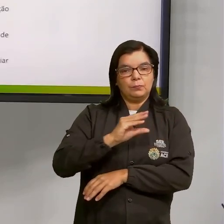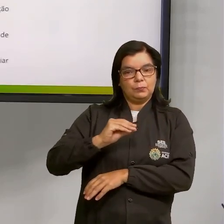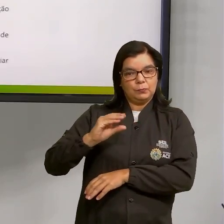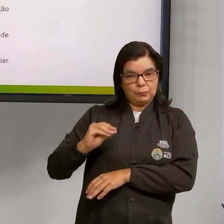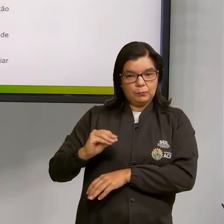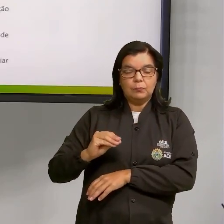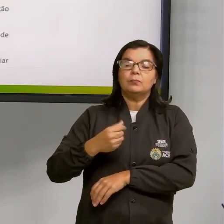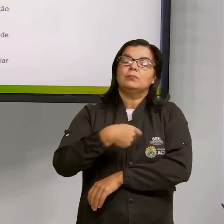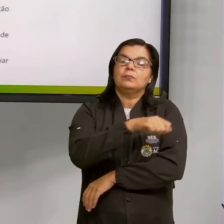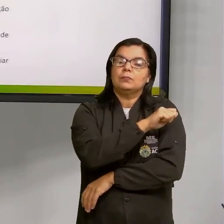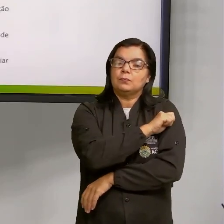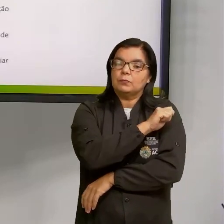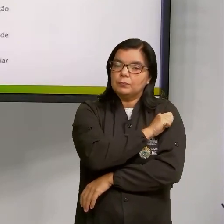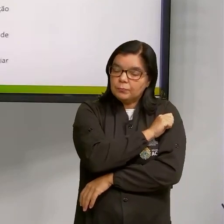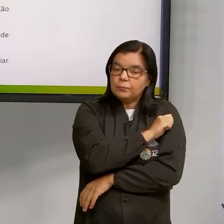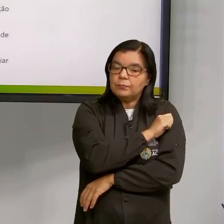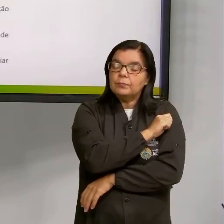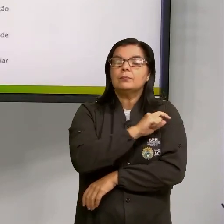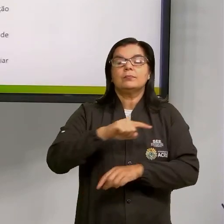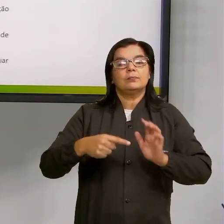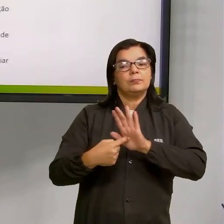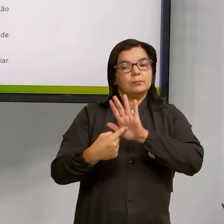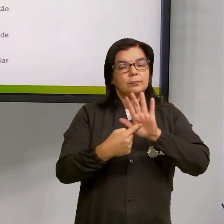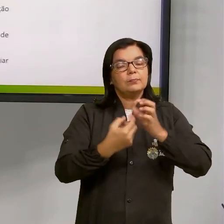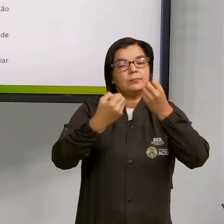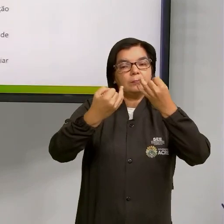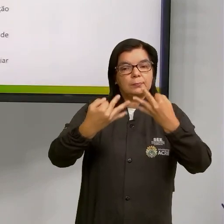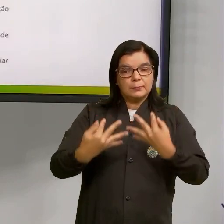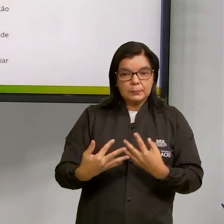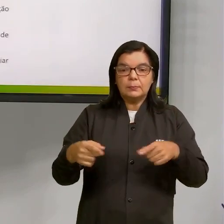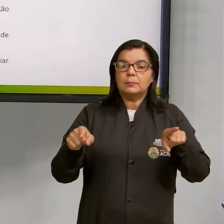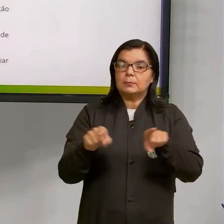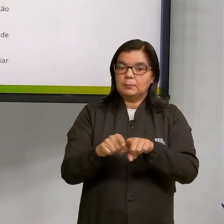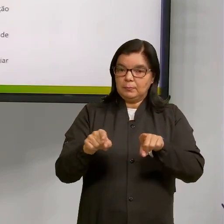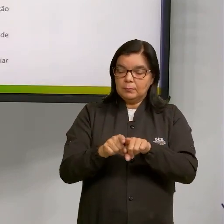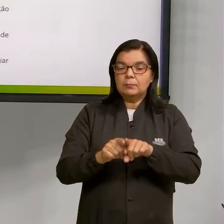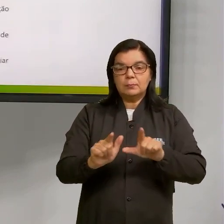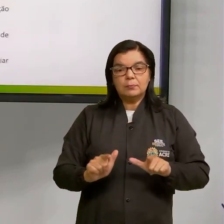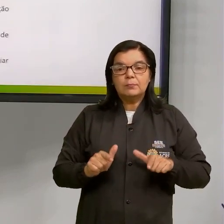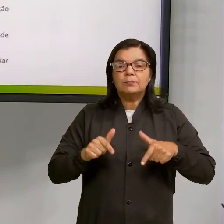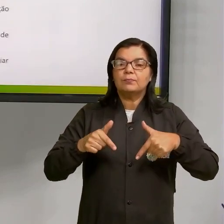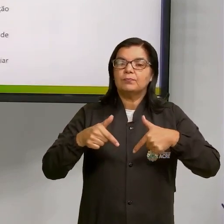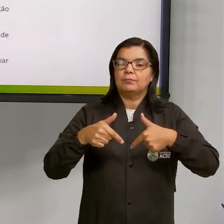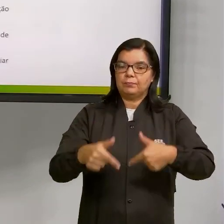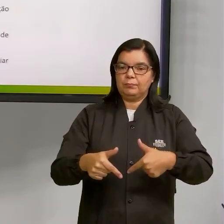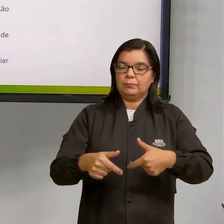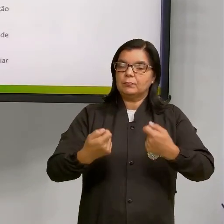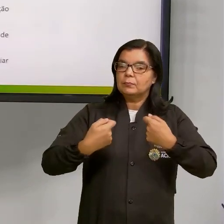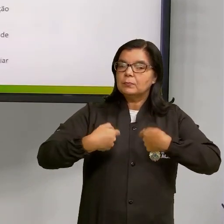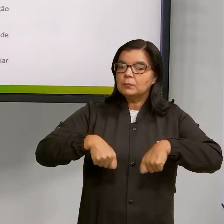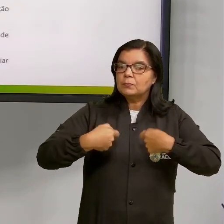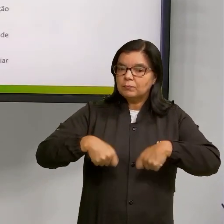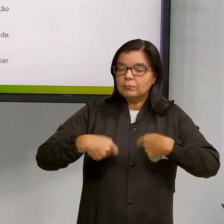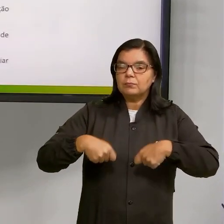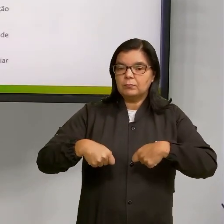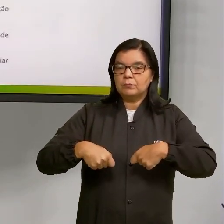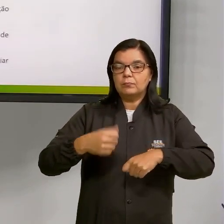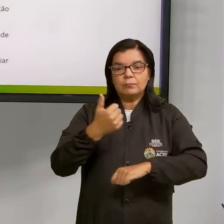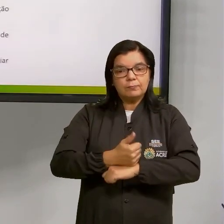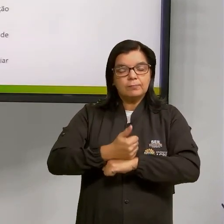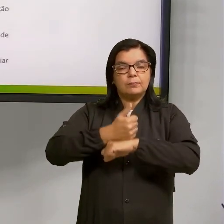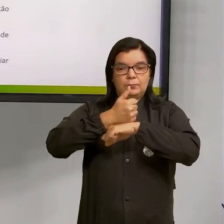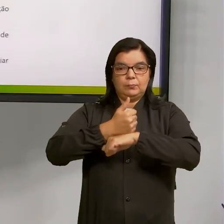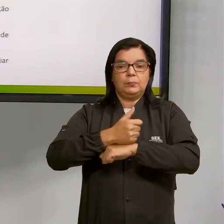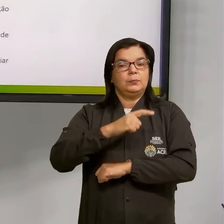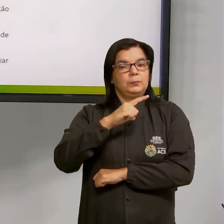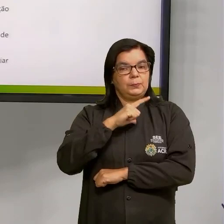movimentos estudantis, mas levando em consideração as bandeiras, as necessidades da nossa atualidade.